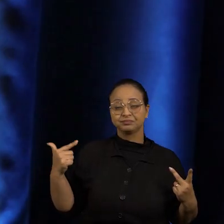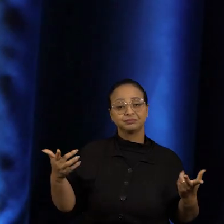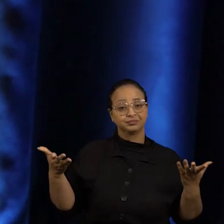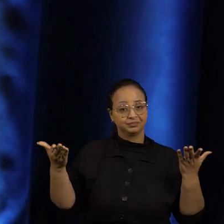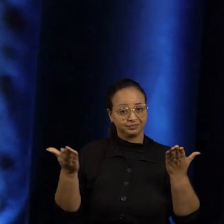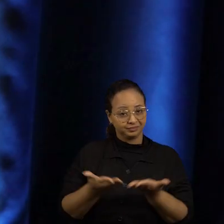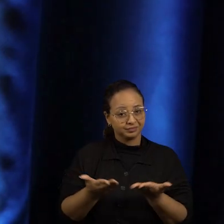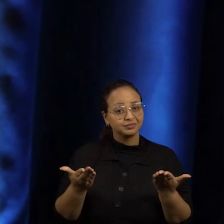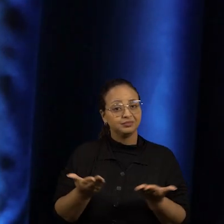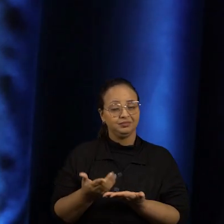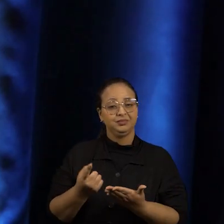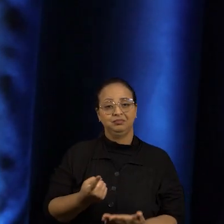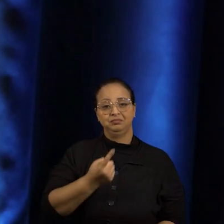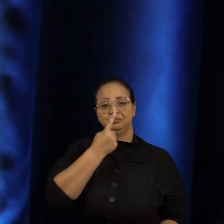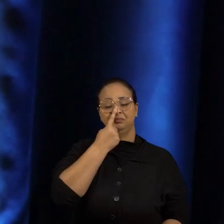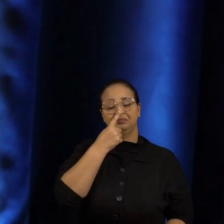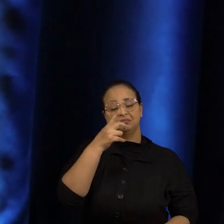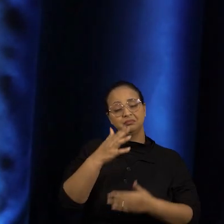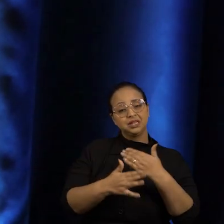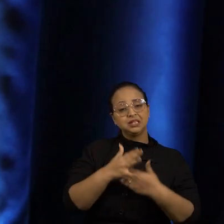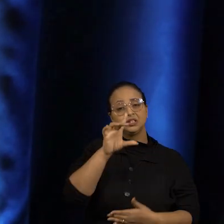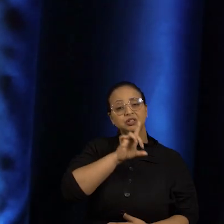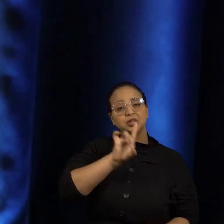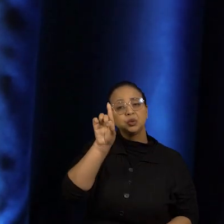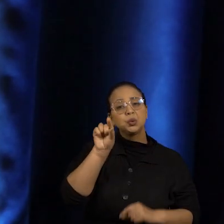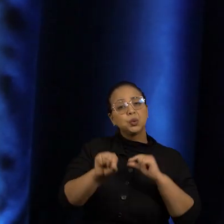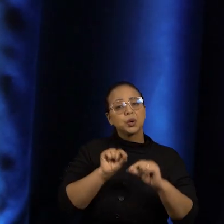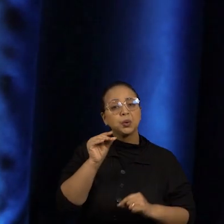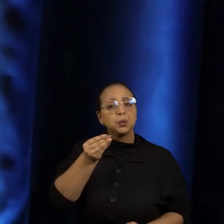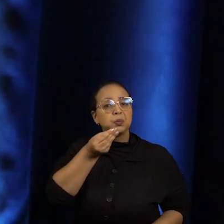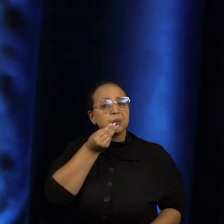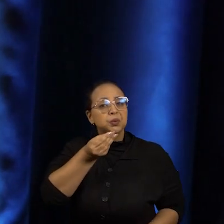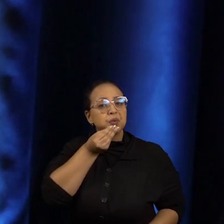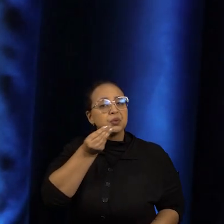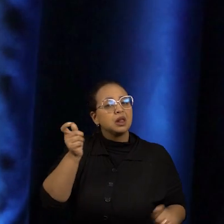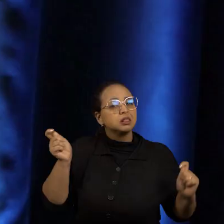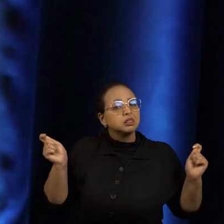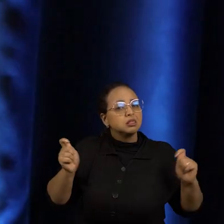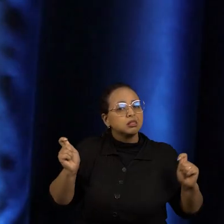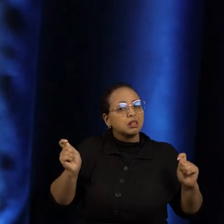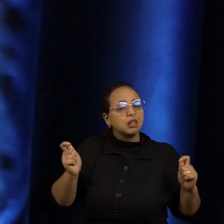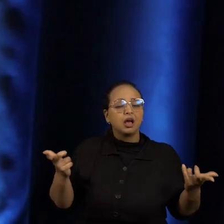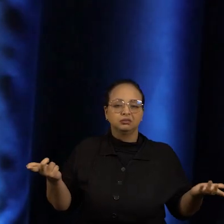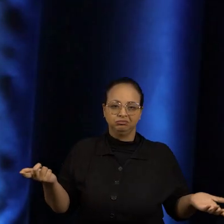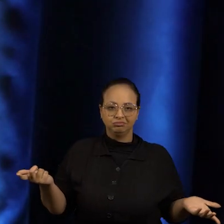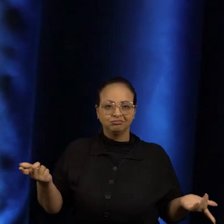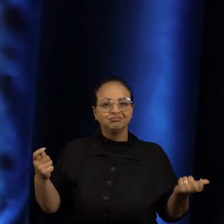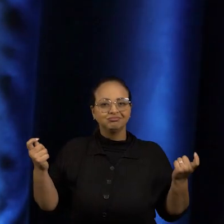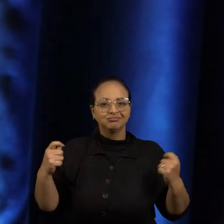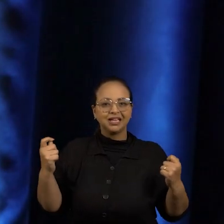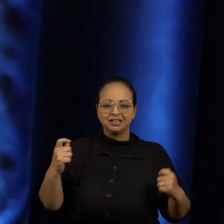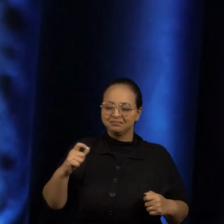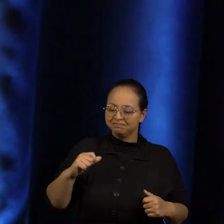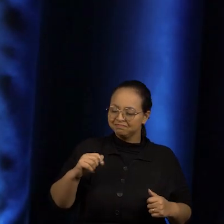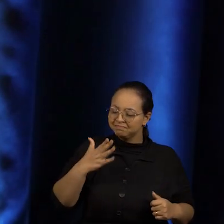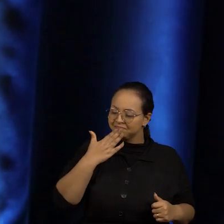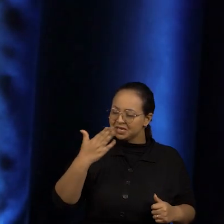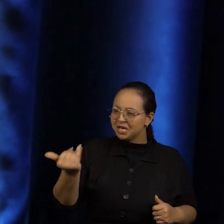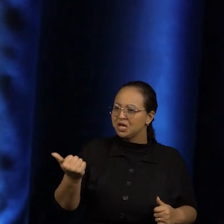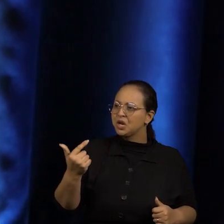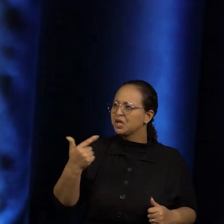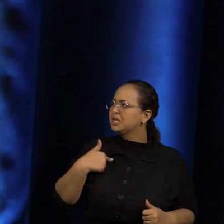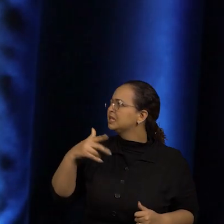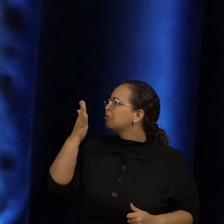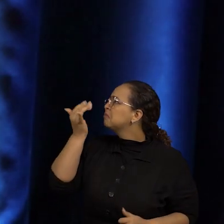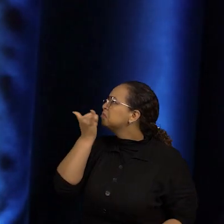até você essa palavra, é o momento de uma oportunidade de se reconciliar com Deus e ter dentro do